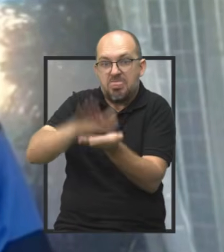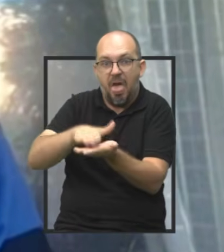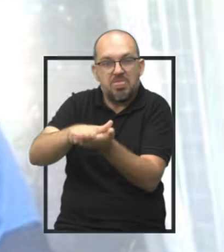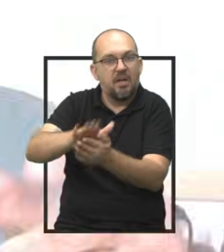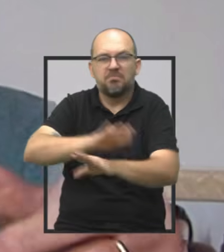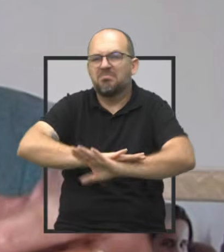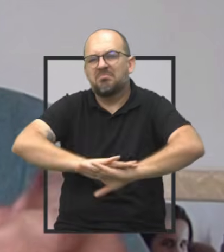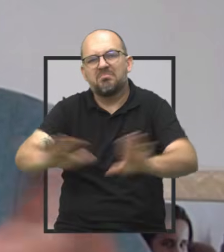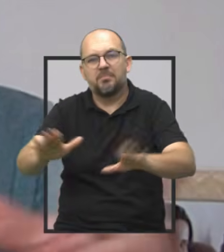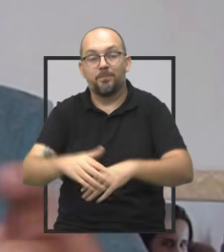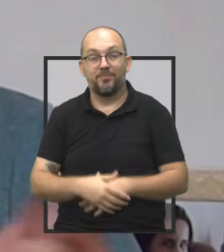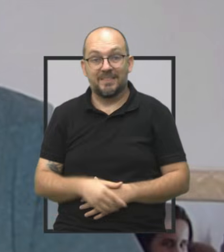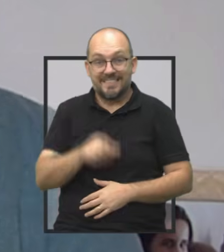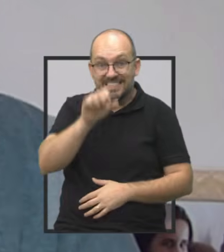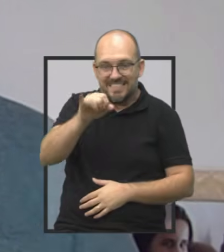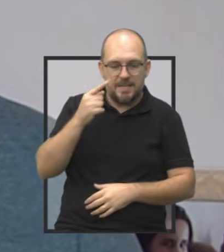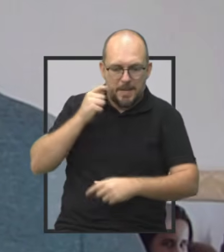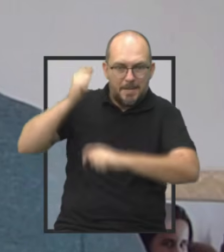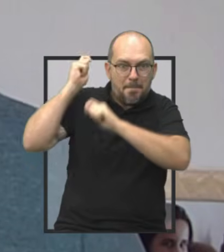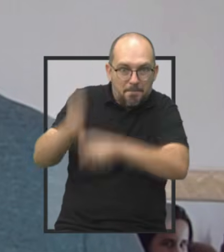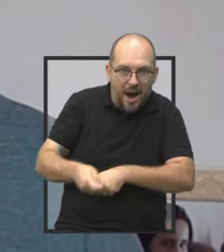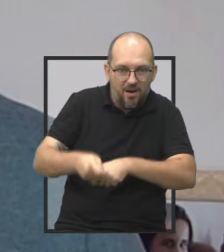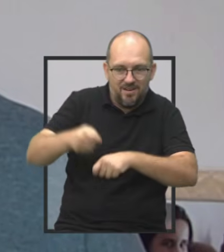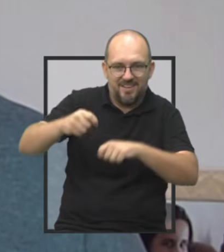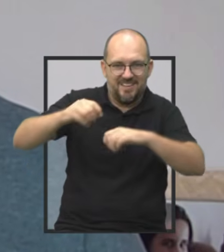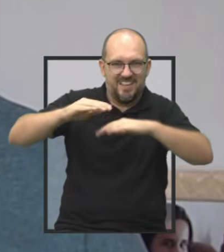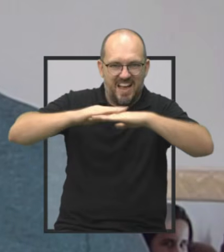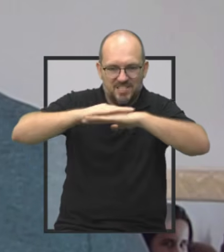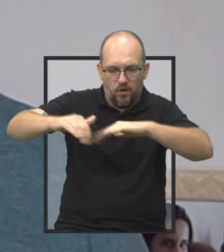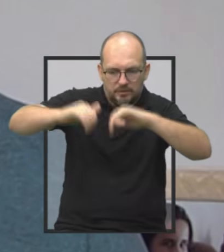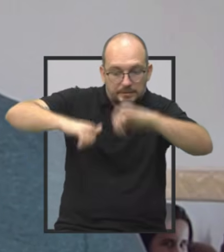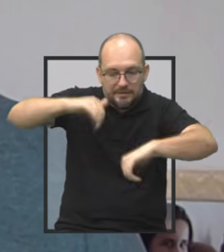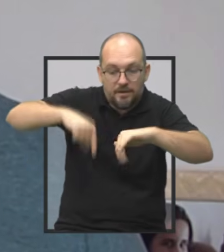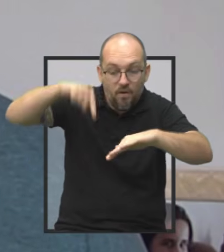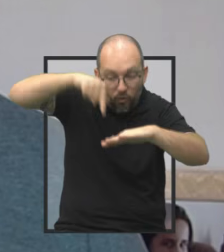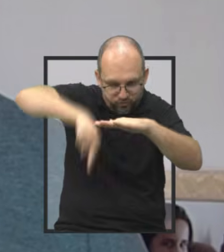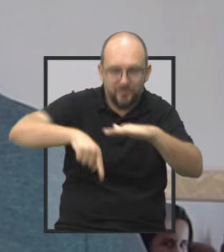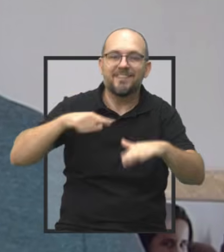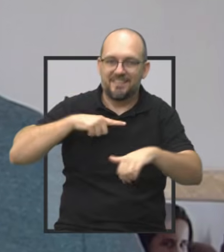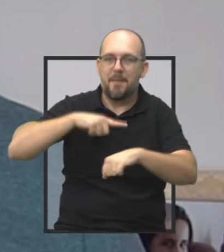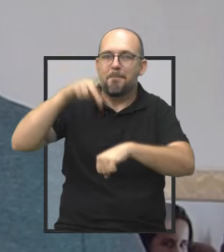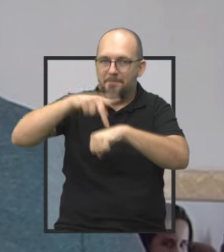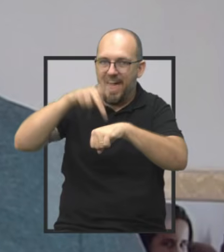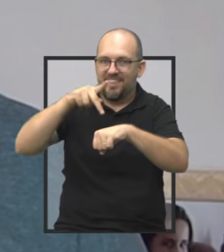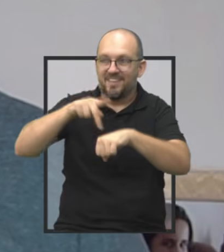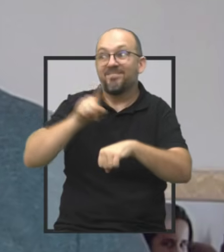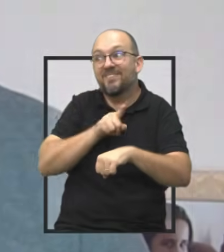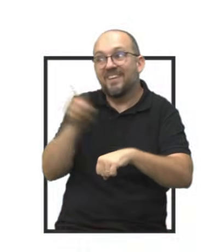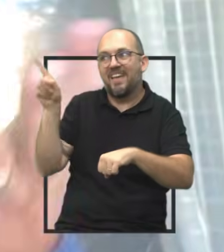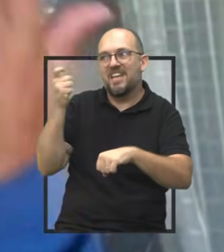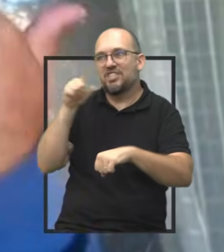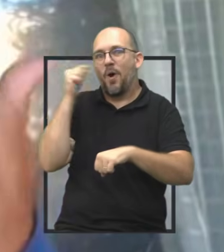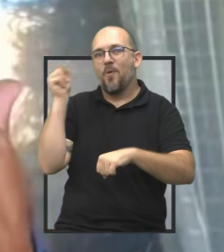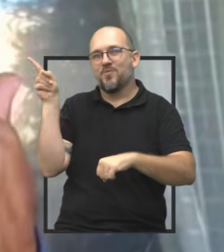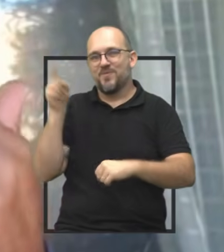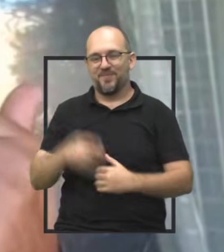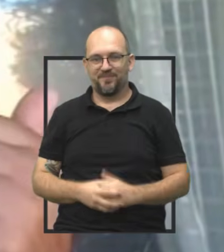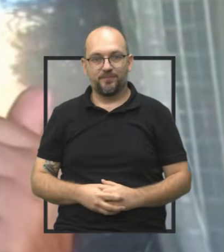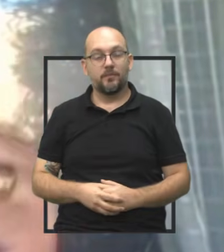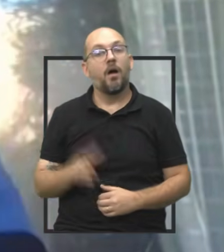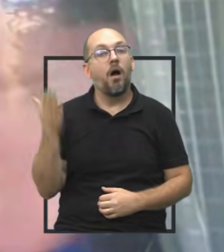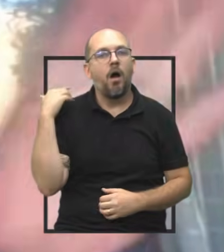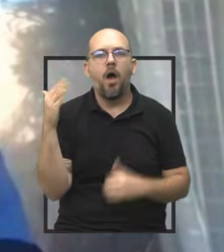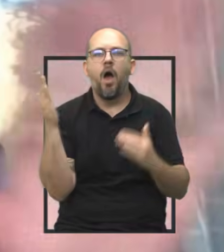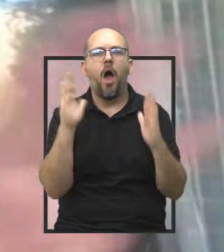chão bruto. Se bater uma picareta no asfalto ali, vai encontrar o paralelepípedo da cidade de Jaú. Nessa época que eu